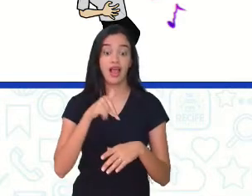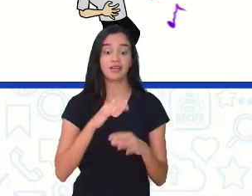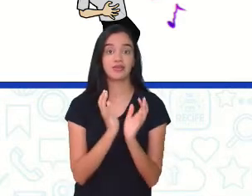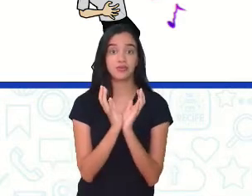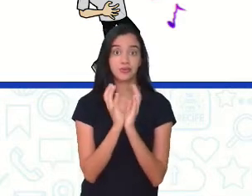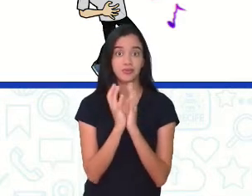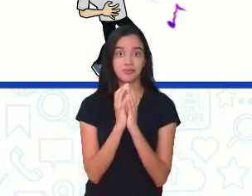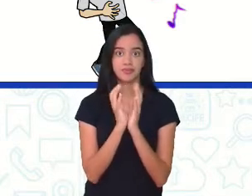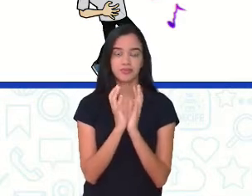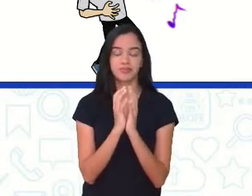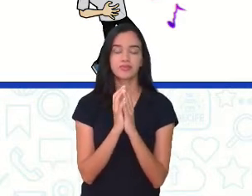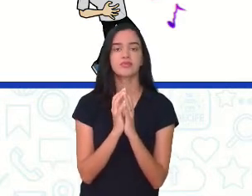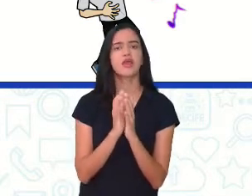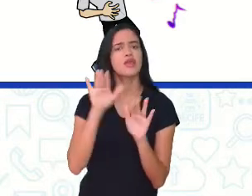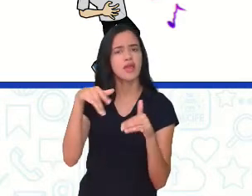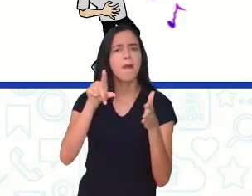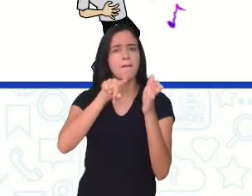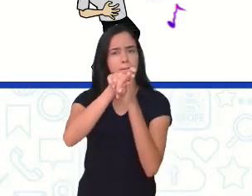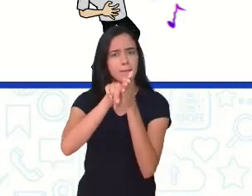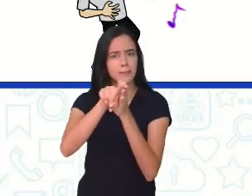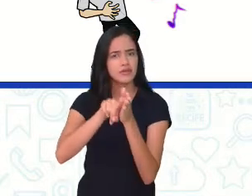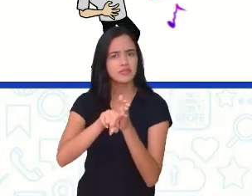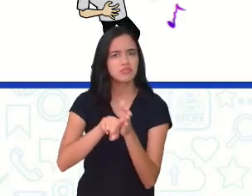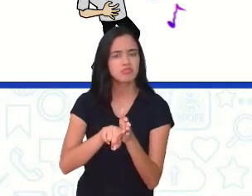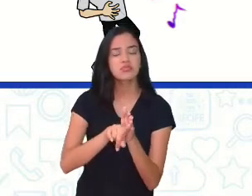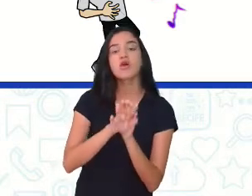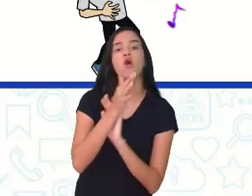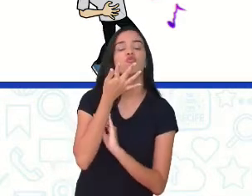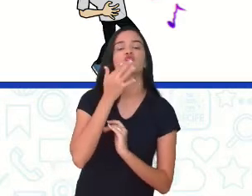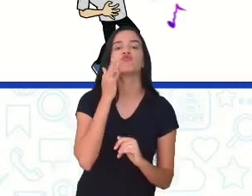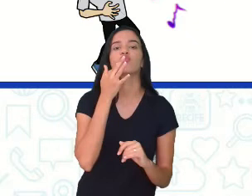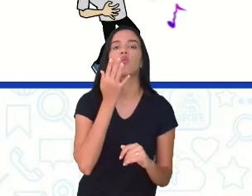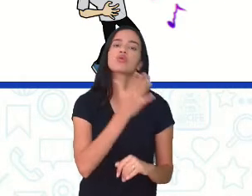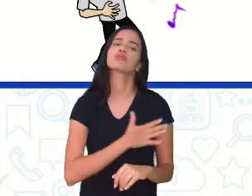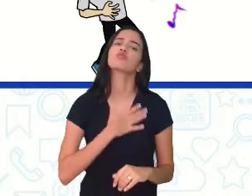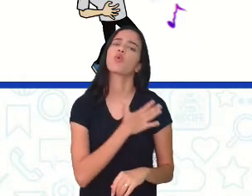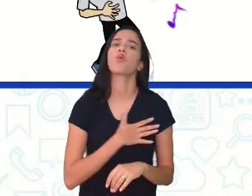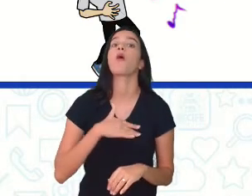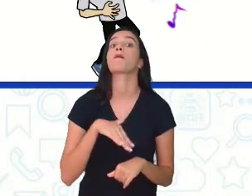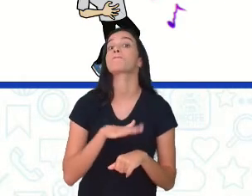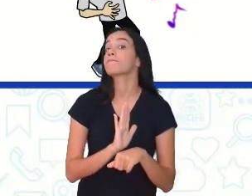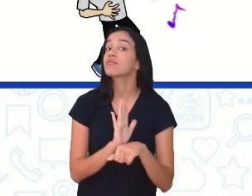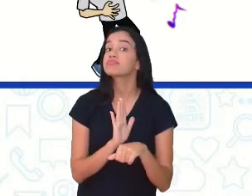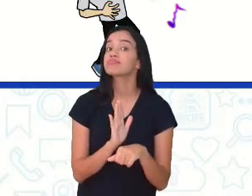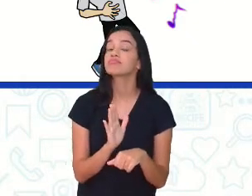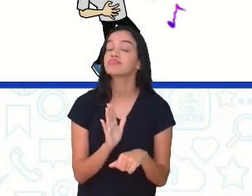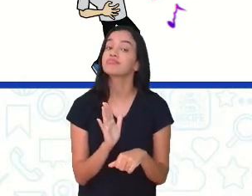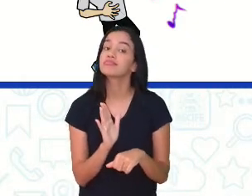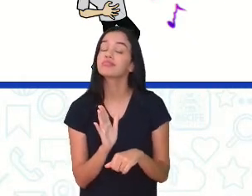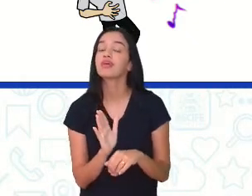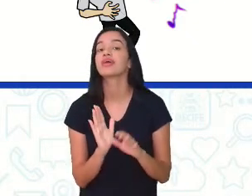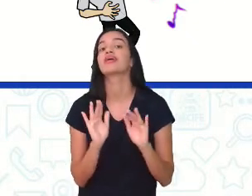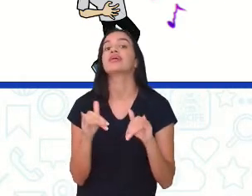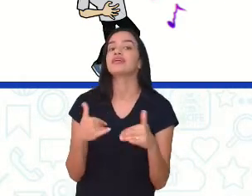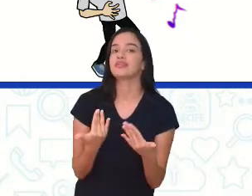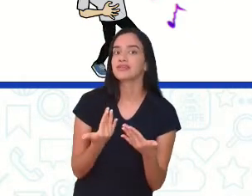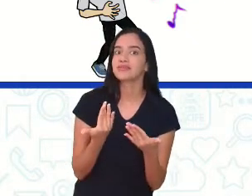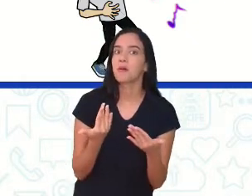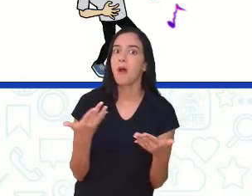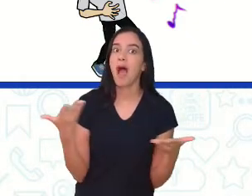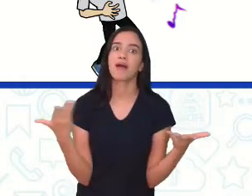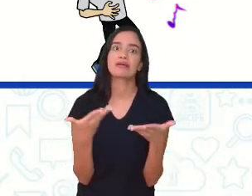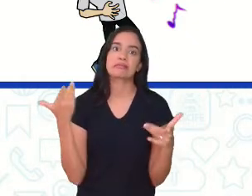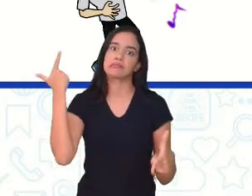Recife e pesquisar qual fruta eles mais gostam, aí o bicho pega,